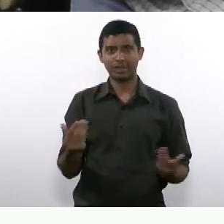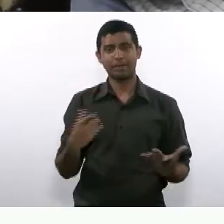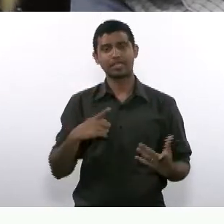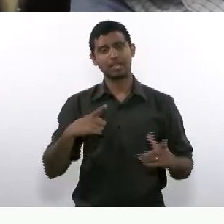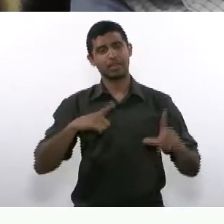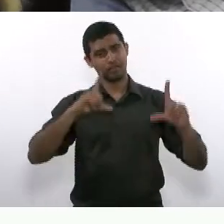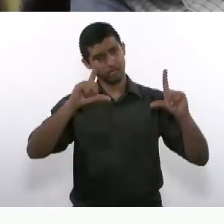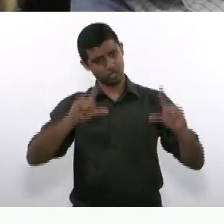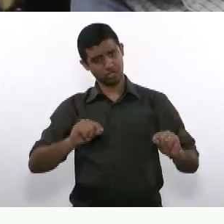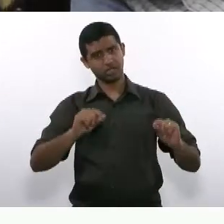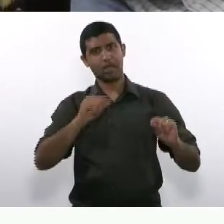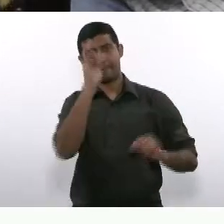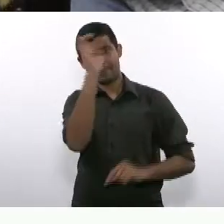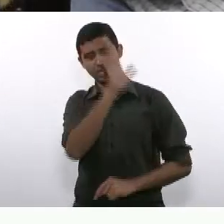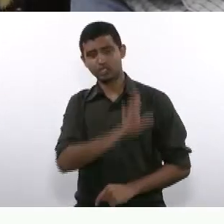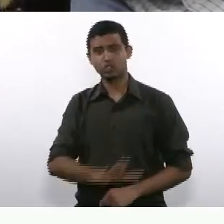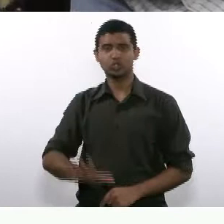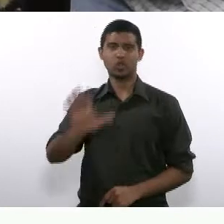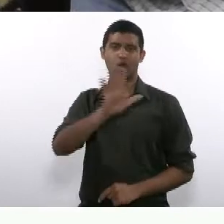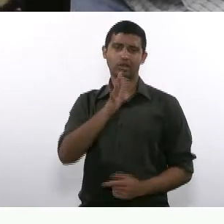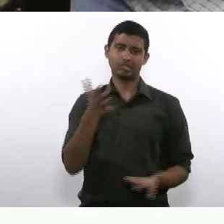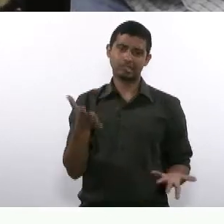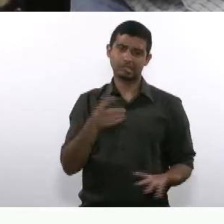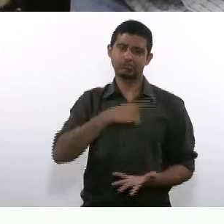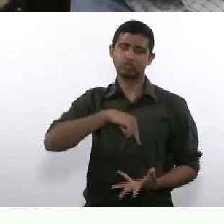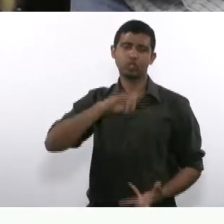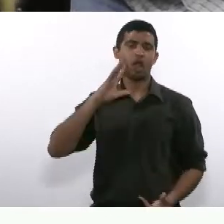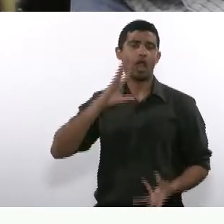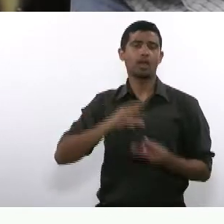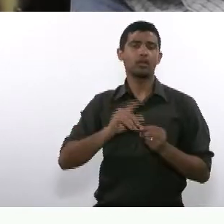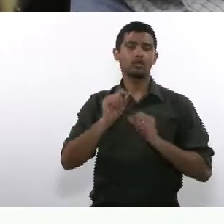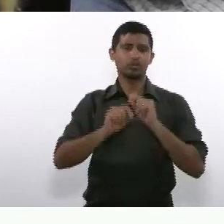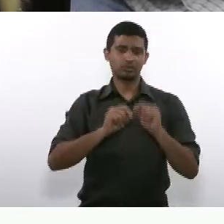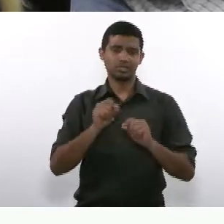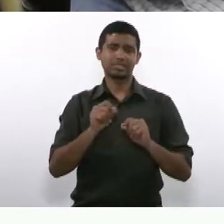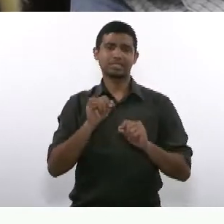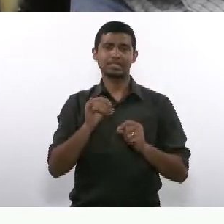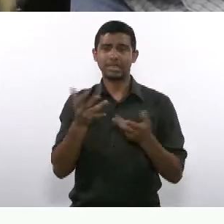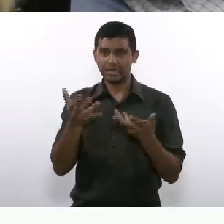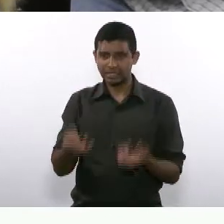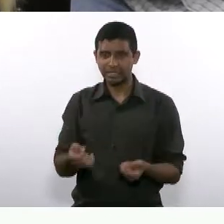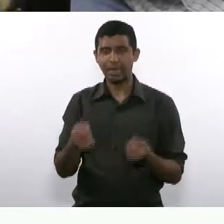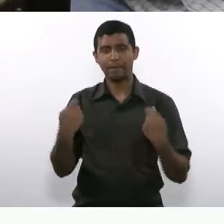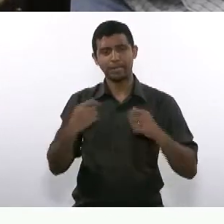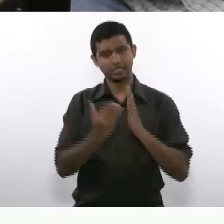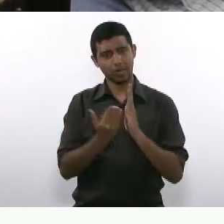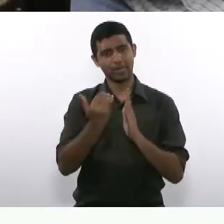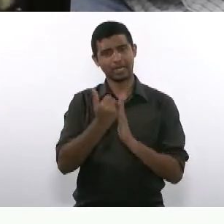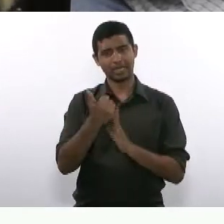redução como houve no Brasil inteiro. Então, a gente definiu que, para aderir, a gente tem que aumentar em 15%.